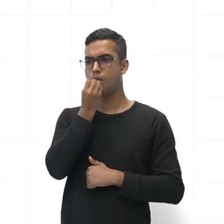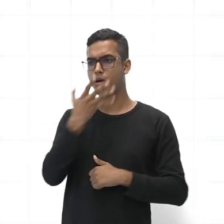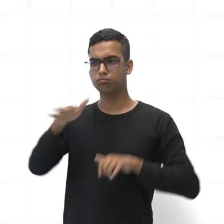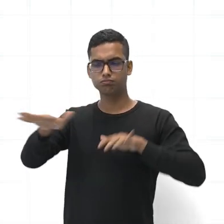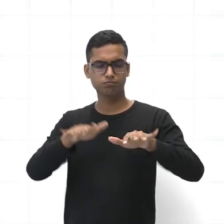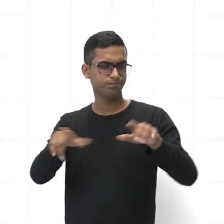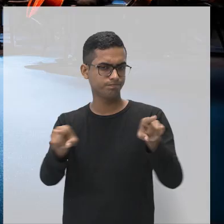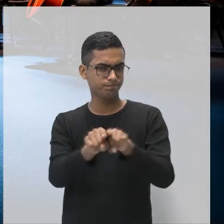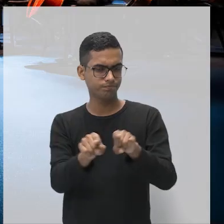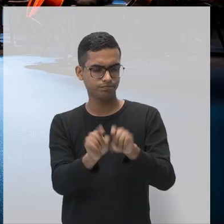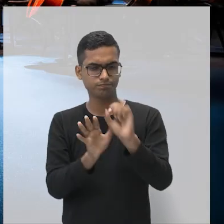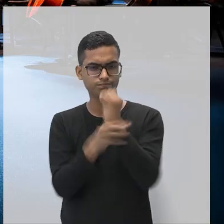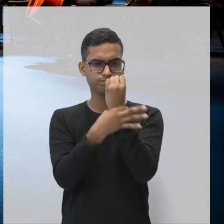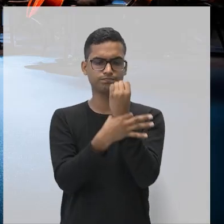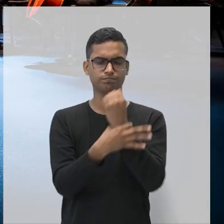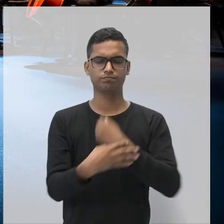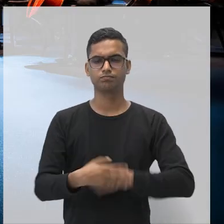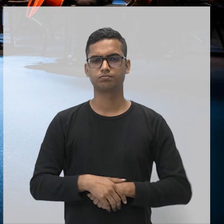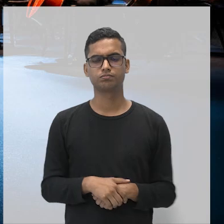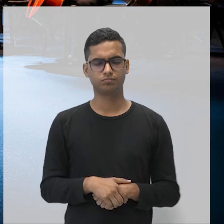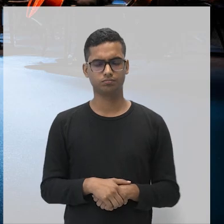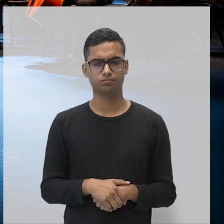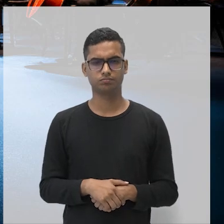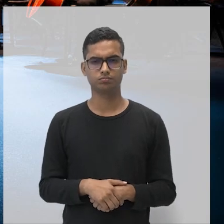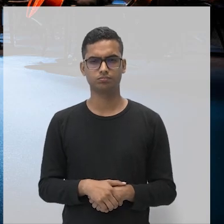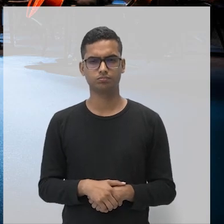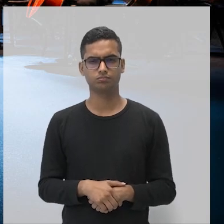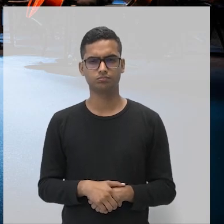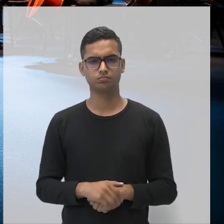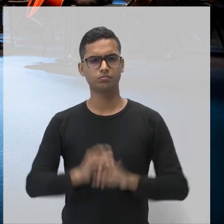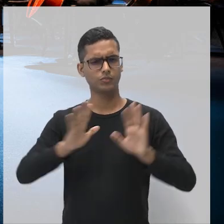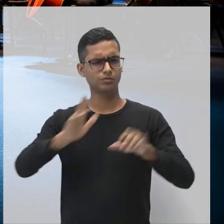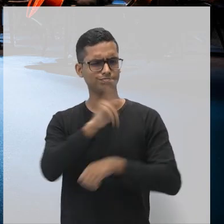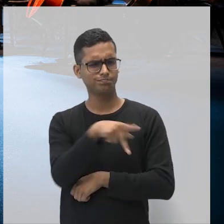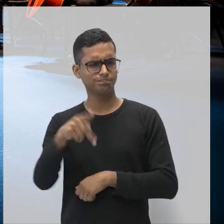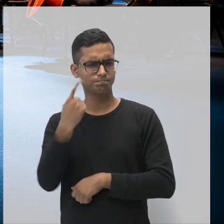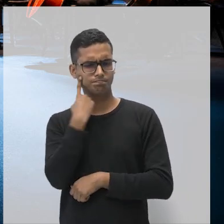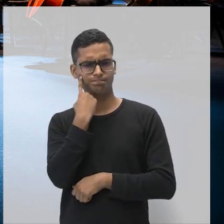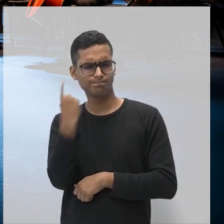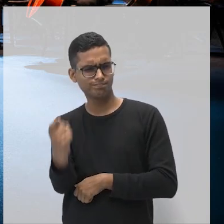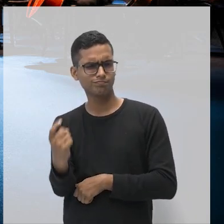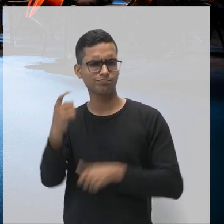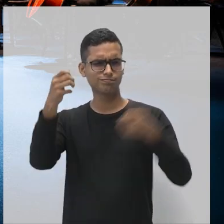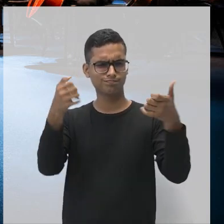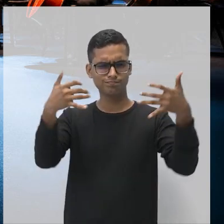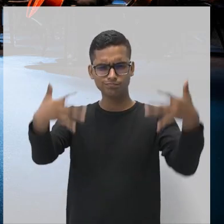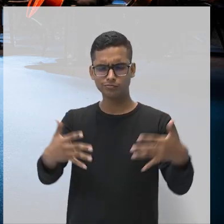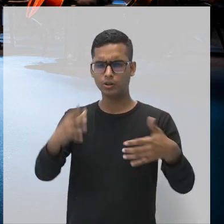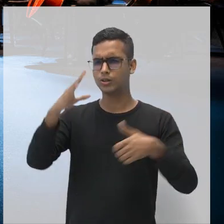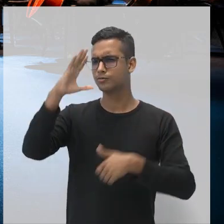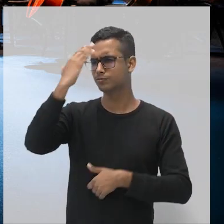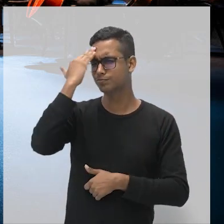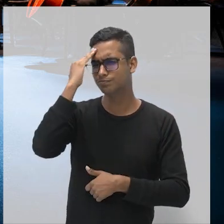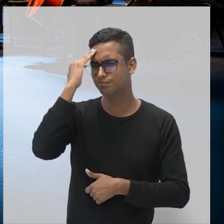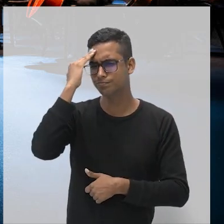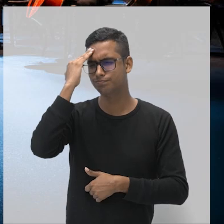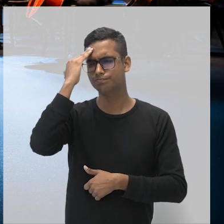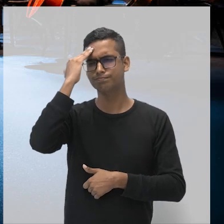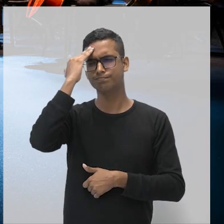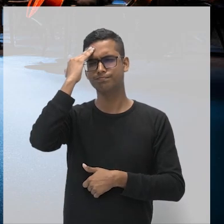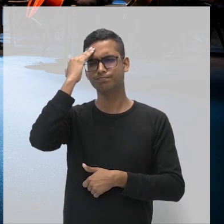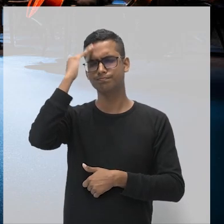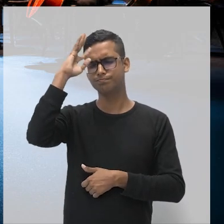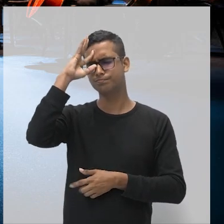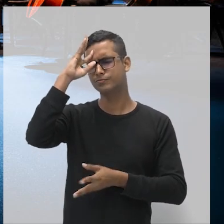movimentos. Ah, professora, é bem interessante essa explicação que a senhora está dando, mas a gente ainda não conseguiu